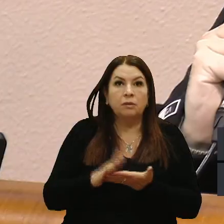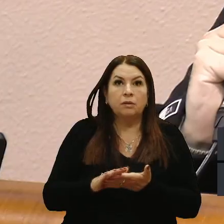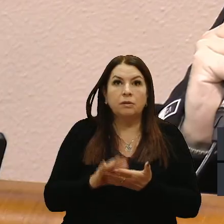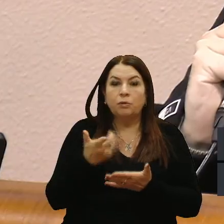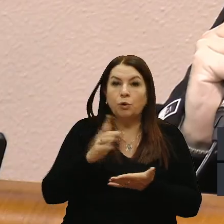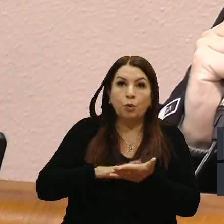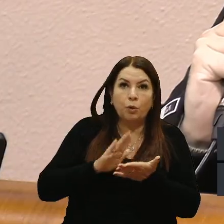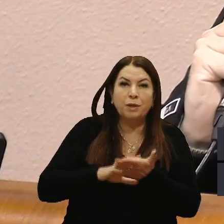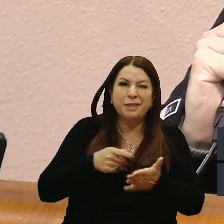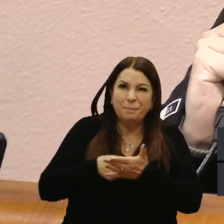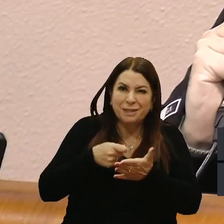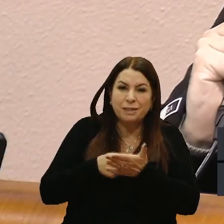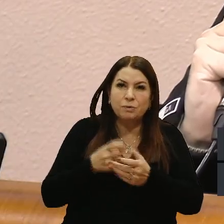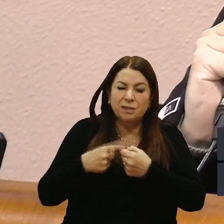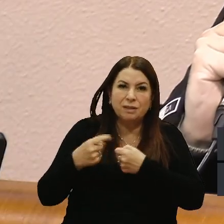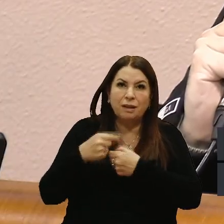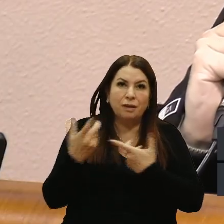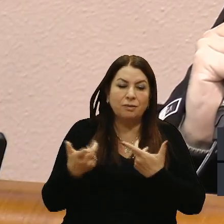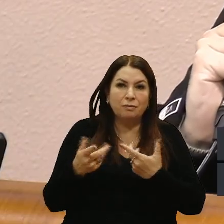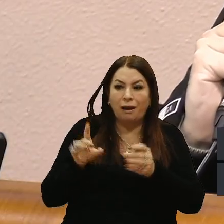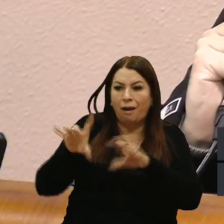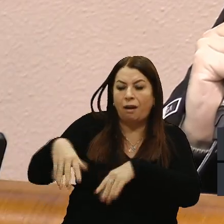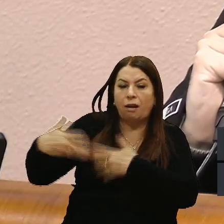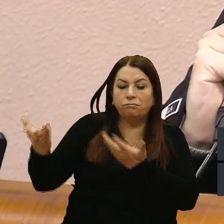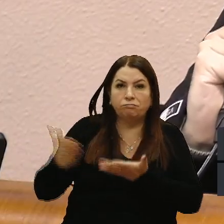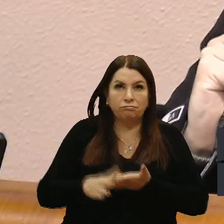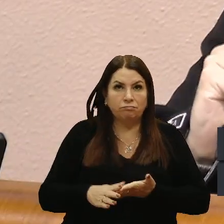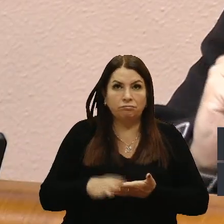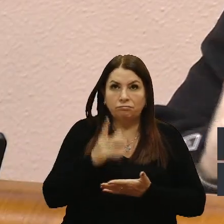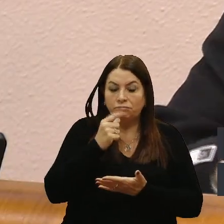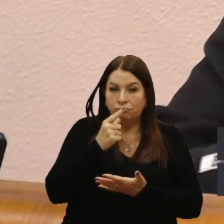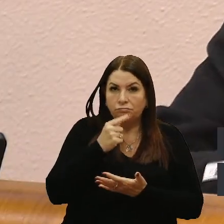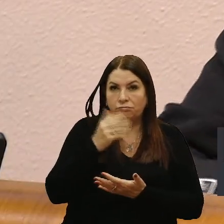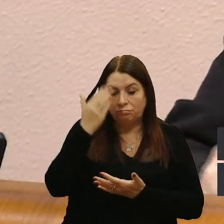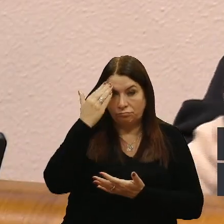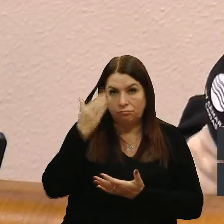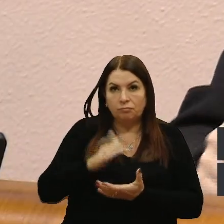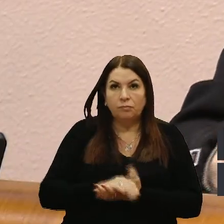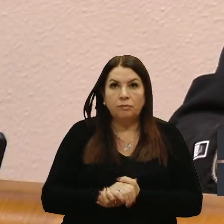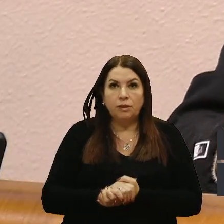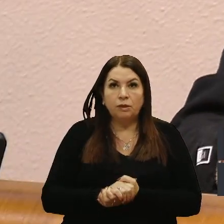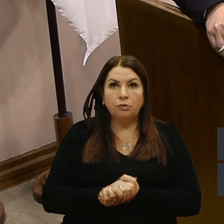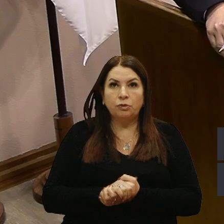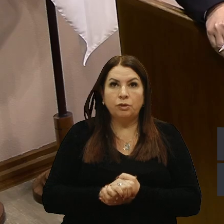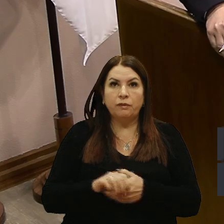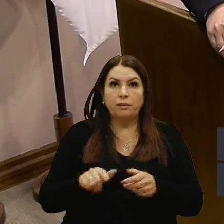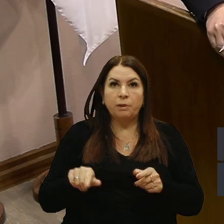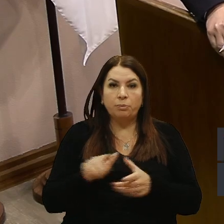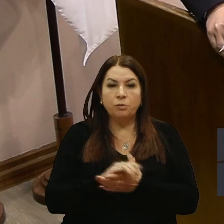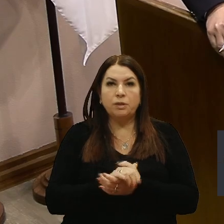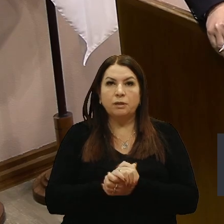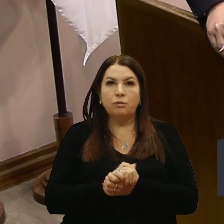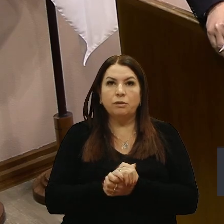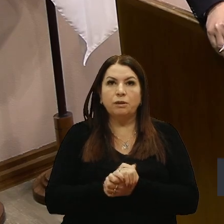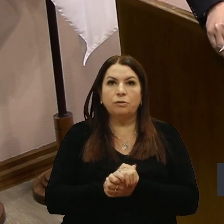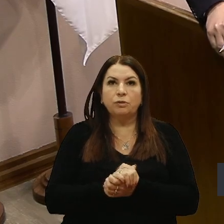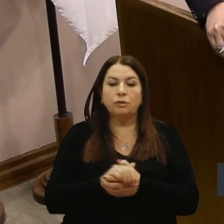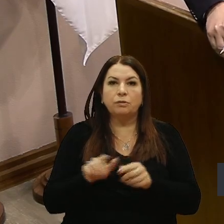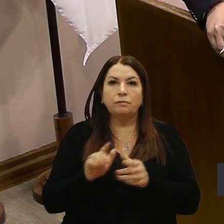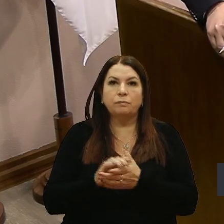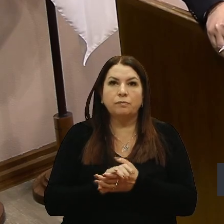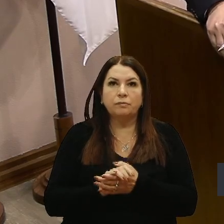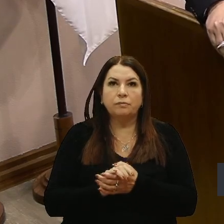cobrança, sem a pressão, a cidade ficaria largada nesse quesito da água, né? Então, muito obrigado. Obrigado, vereador Iago.